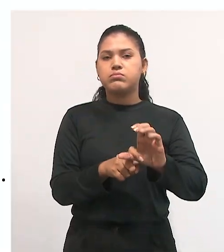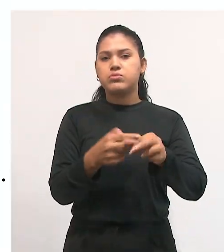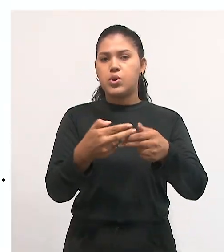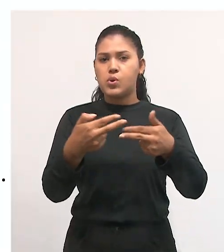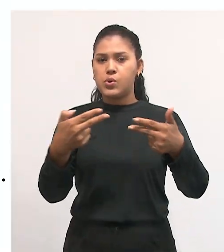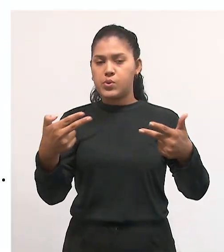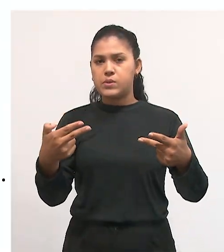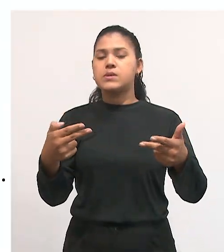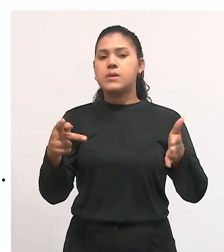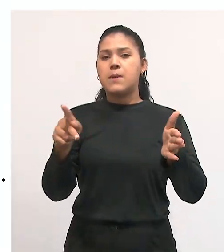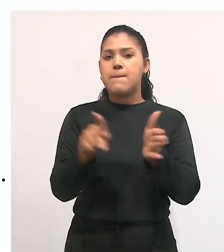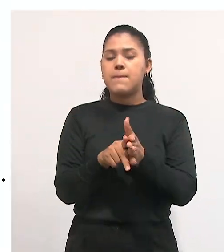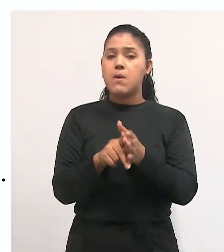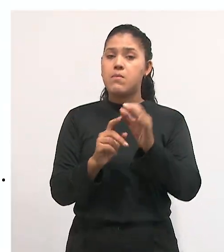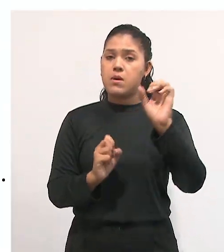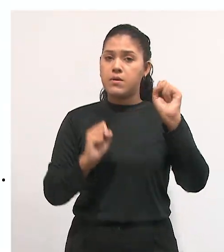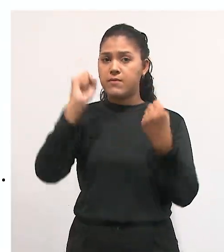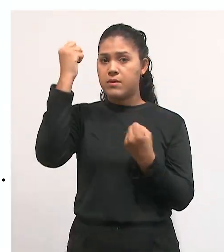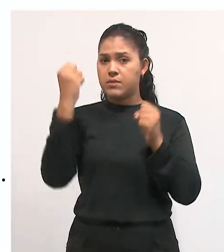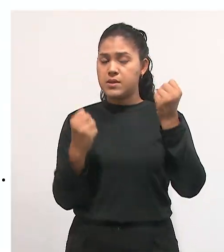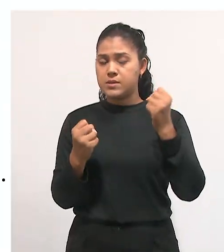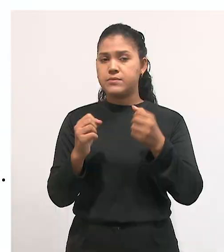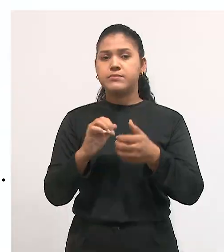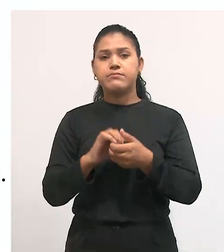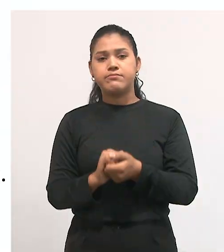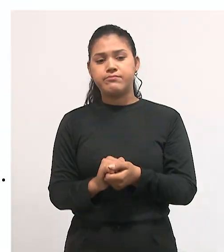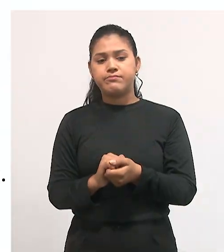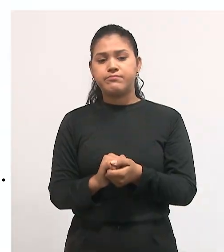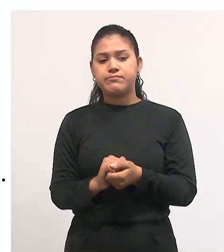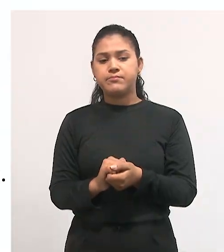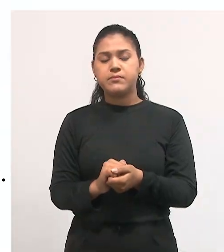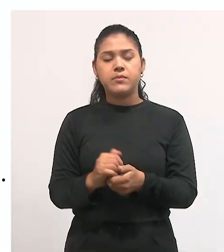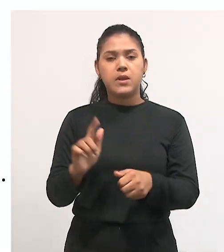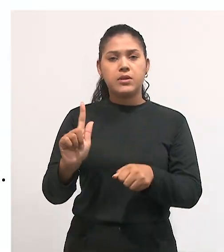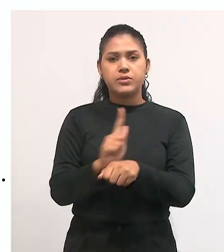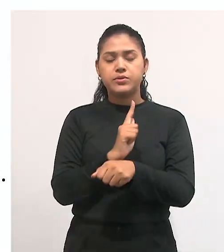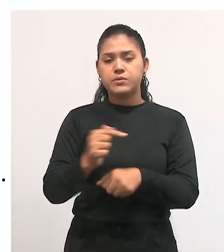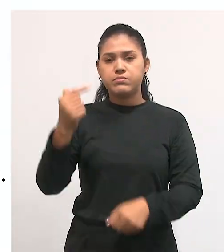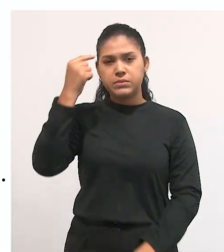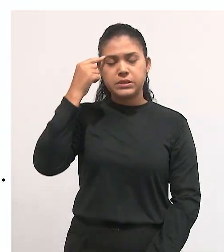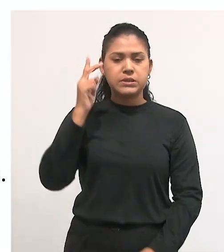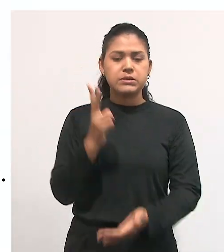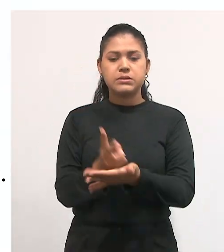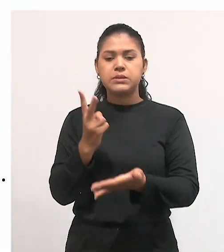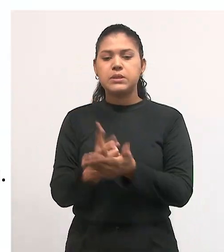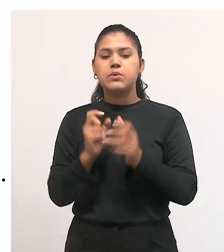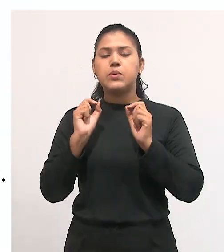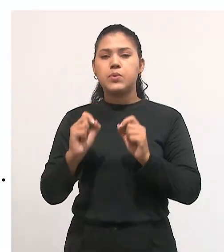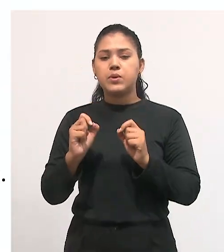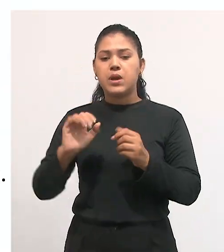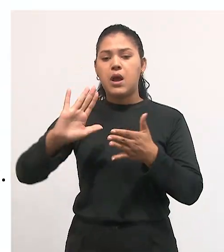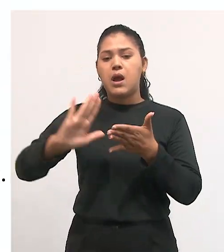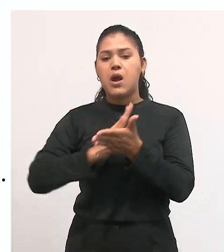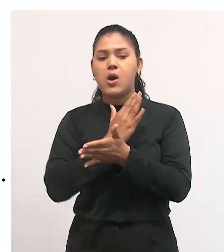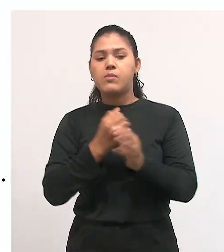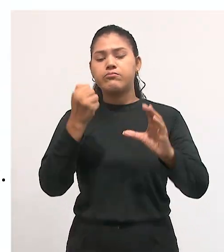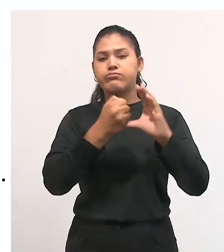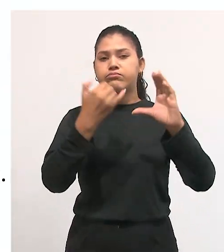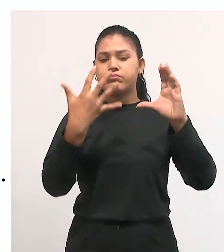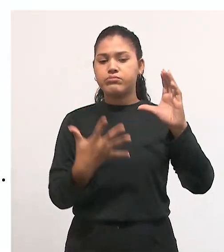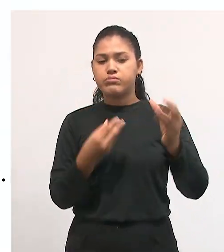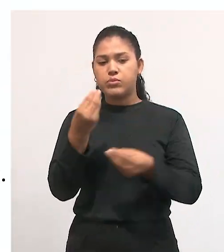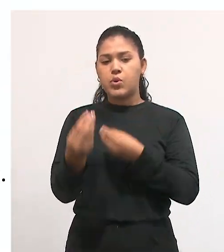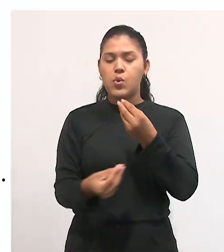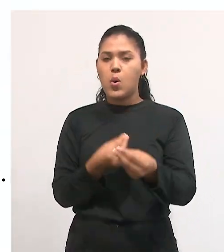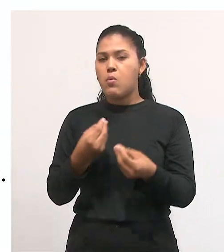os seguintes fatores. A composição do capital, ele vai ser próprio ou ele vai ser de terceiro? Ou ele vai ser